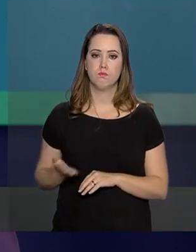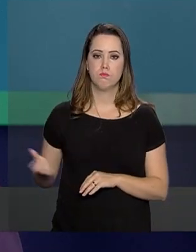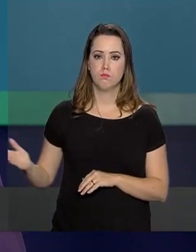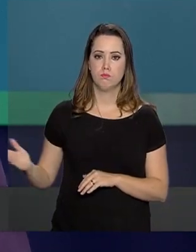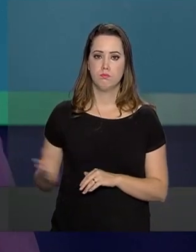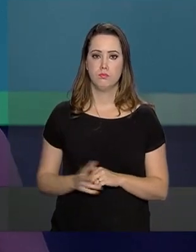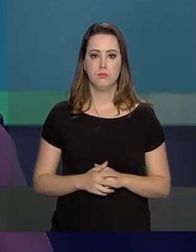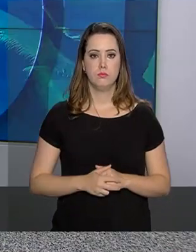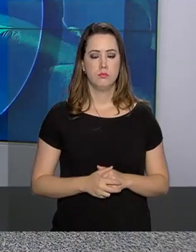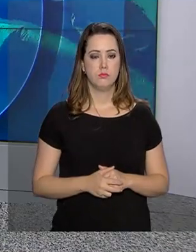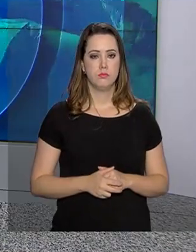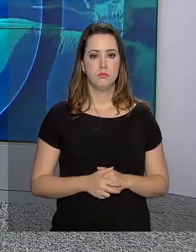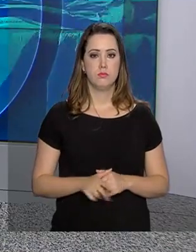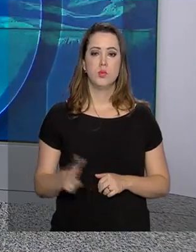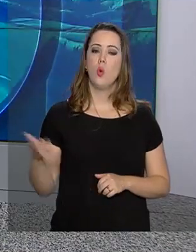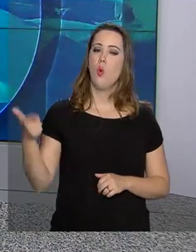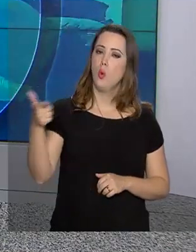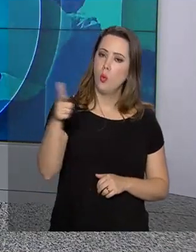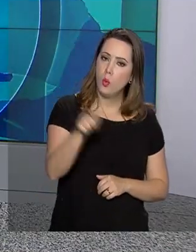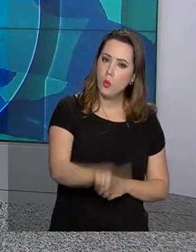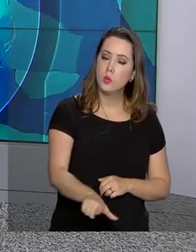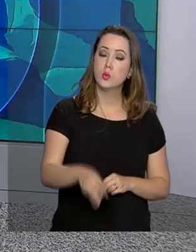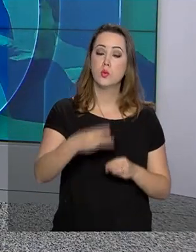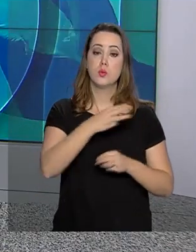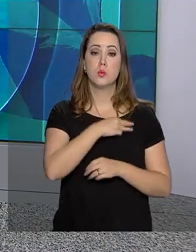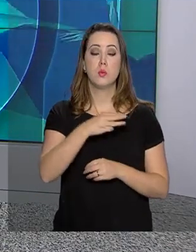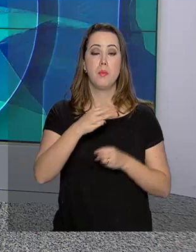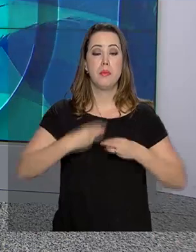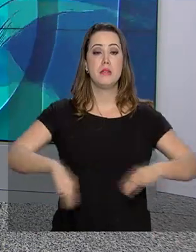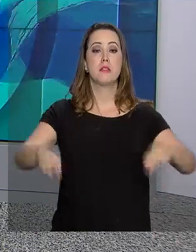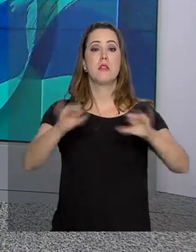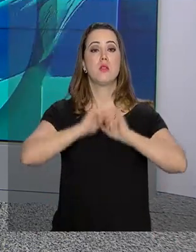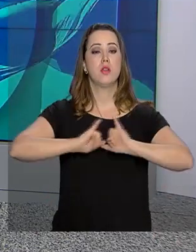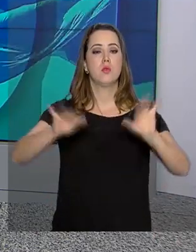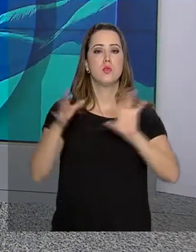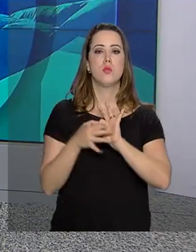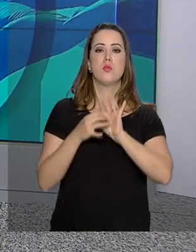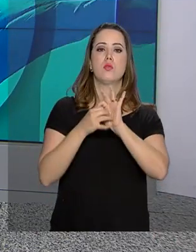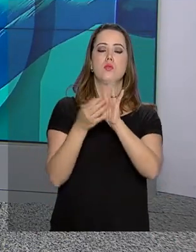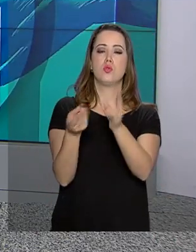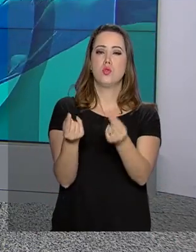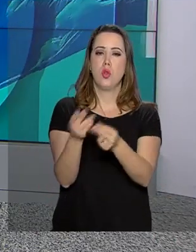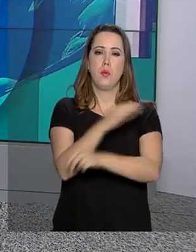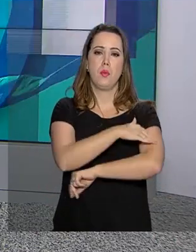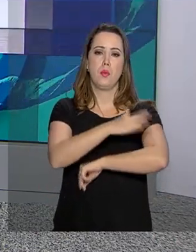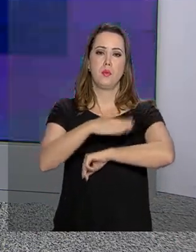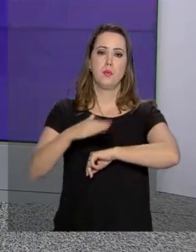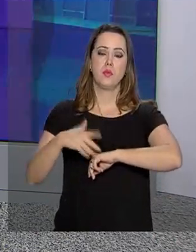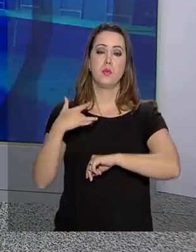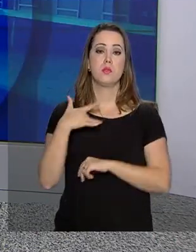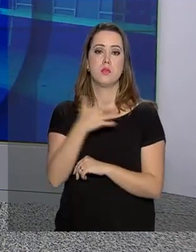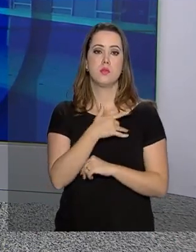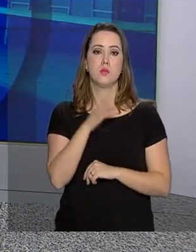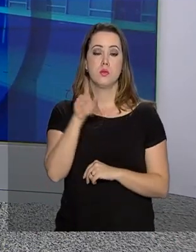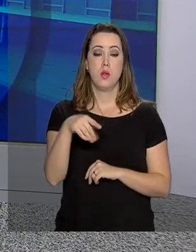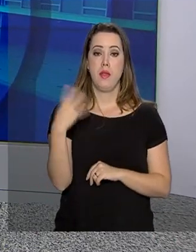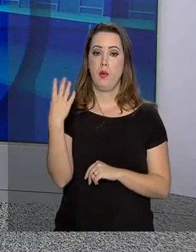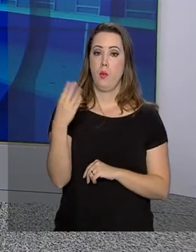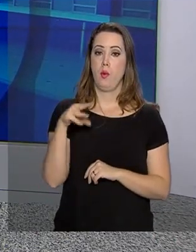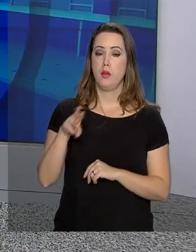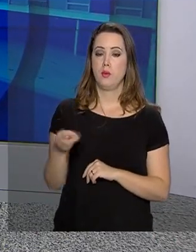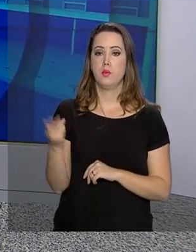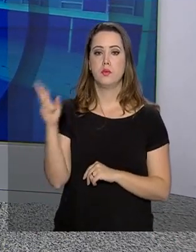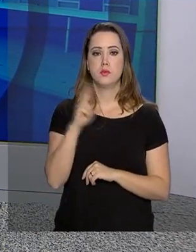do ministério e outro ministério que anunciou a liberação de recursos para Brumadinho é o da Saúde São